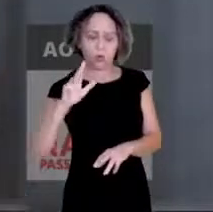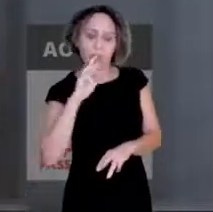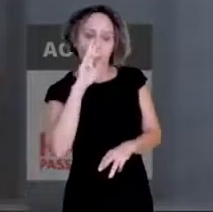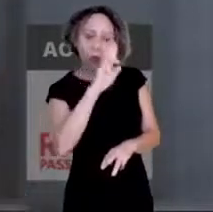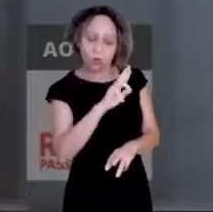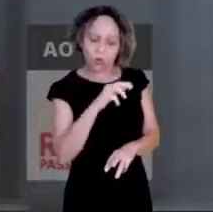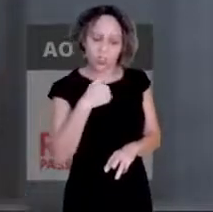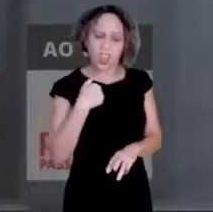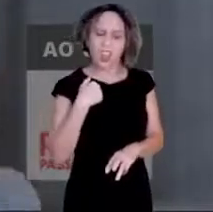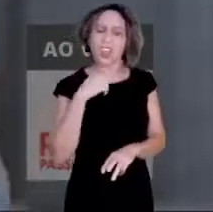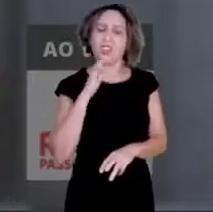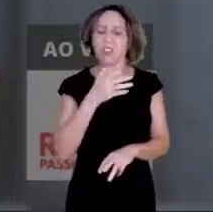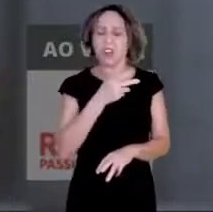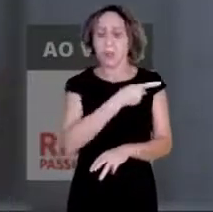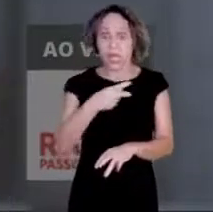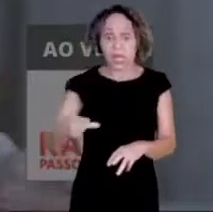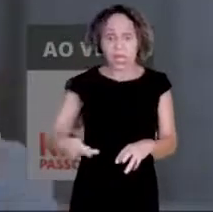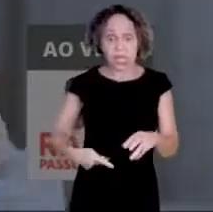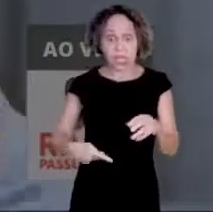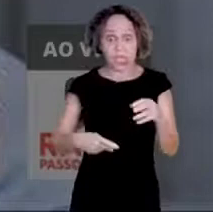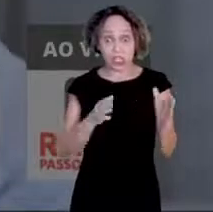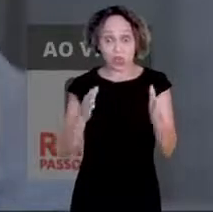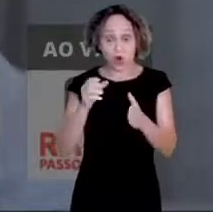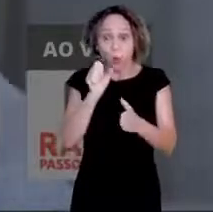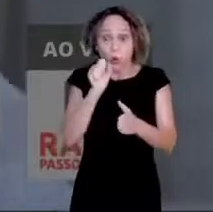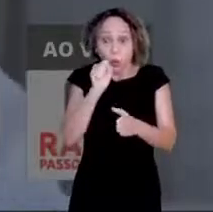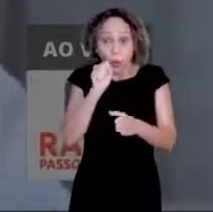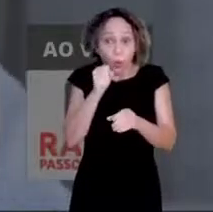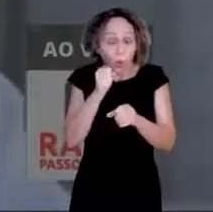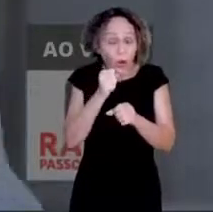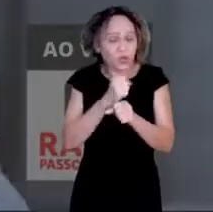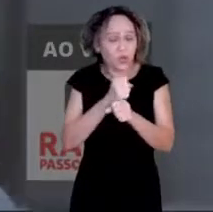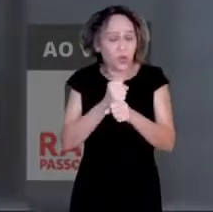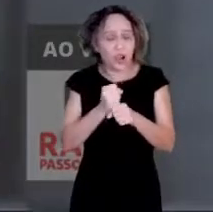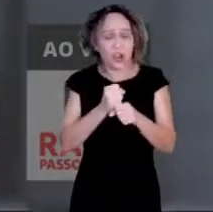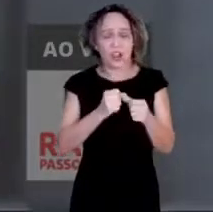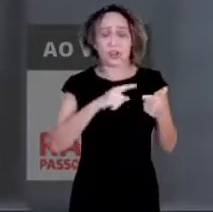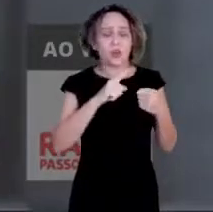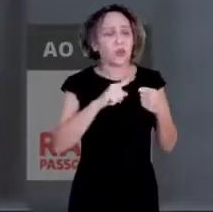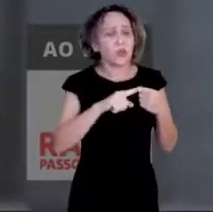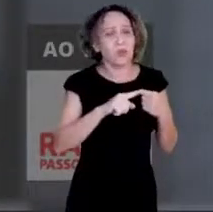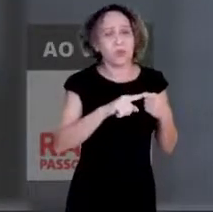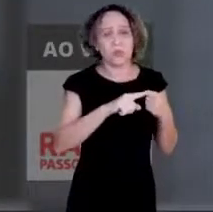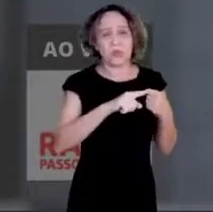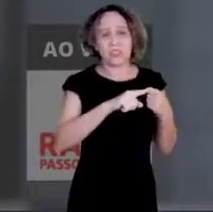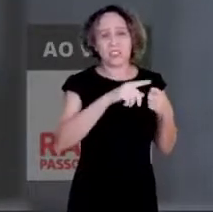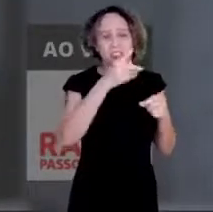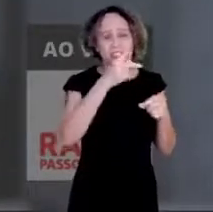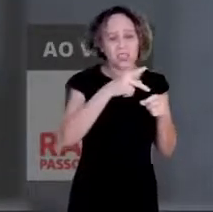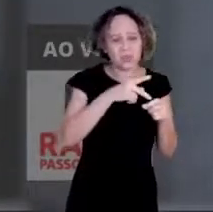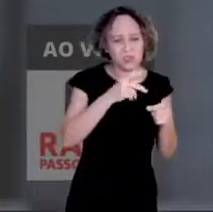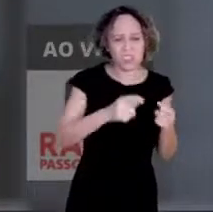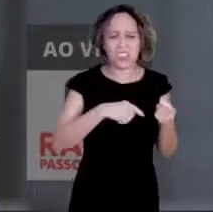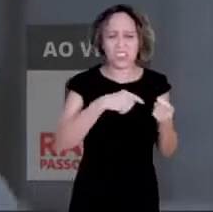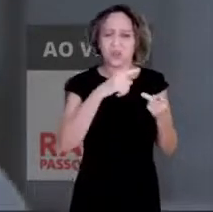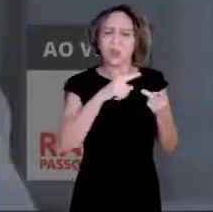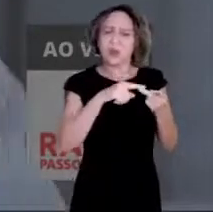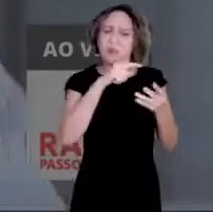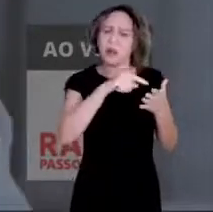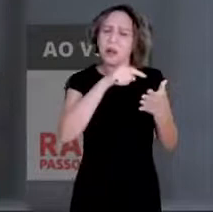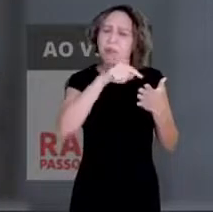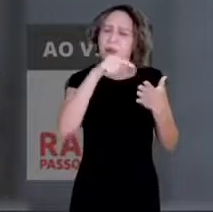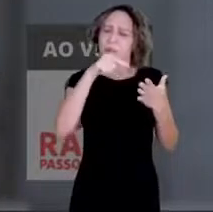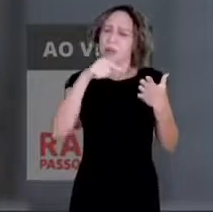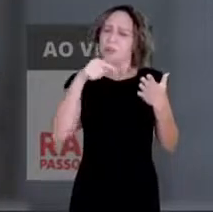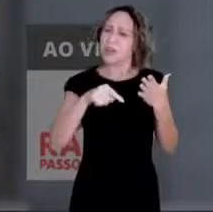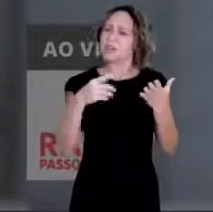65 bilhões, outro fala em 100 bilhões, outro fala em 80 bilhões, ou seja, é uma quantidade de dinheiro que uma parte desse dinheiro